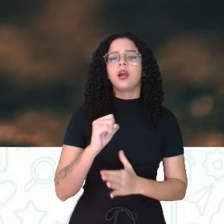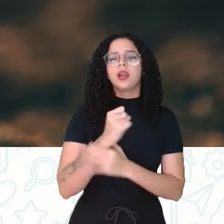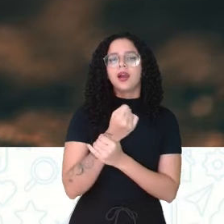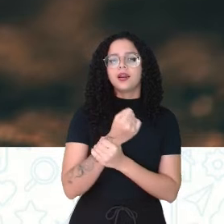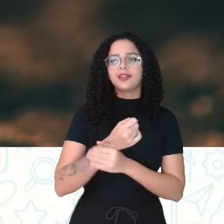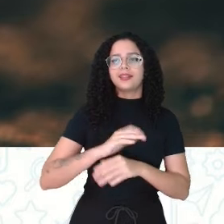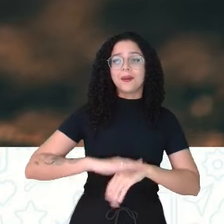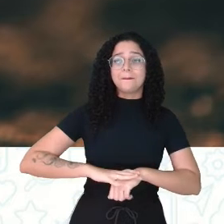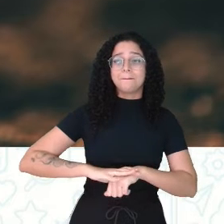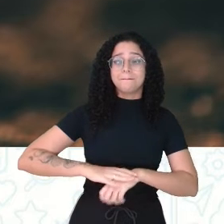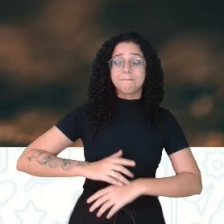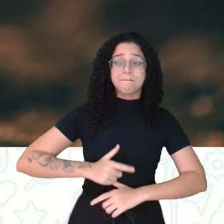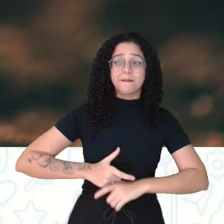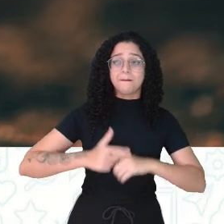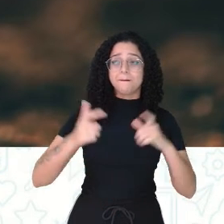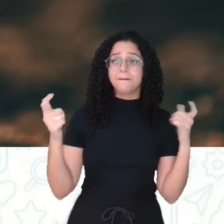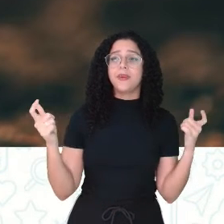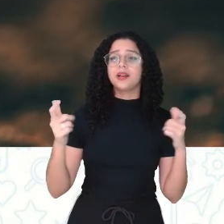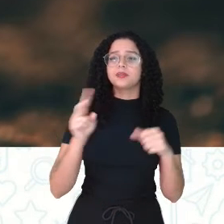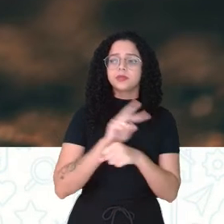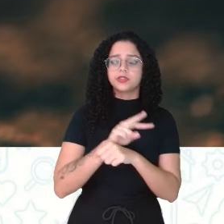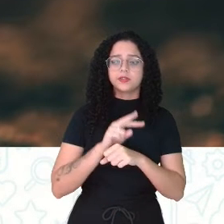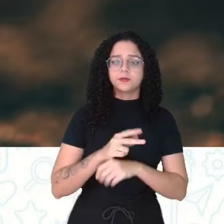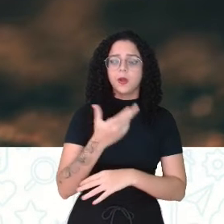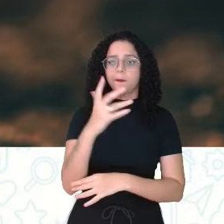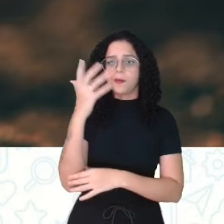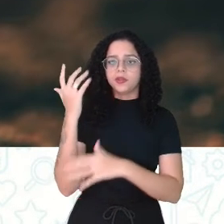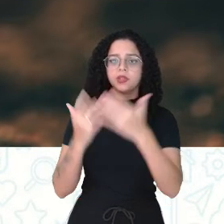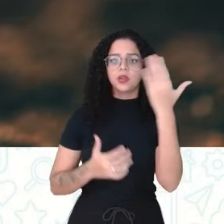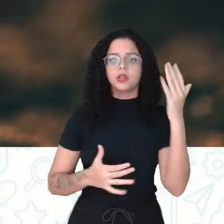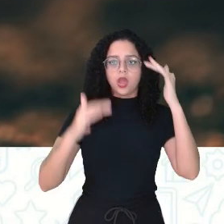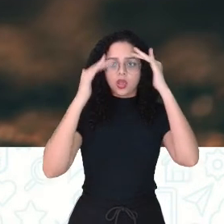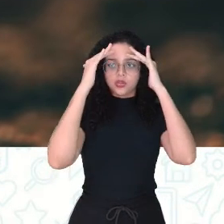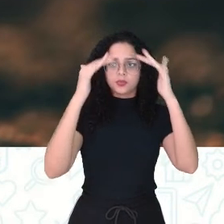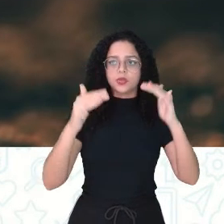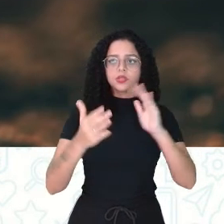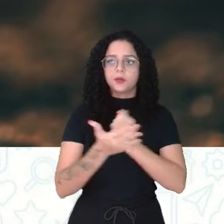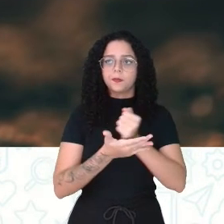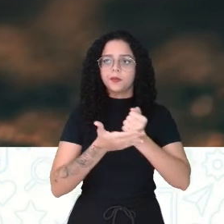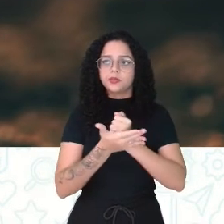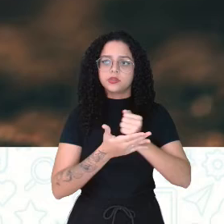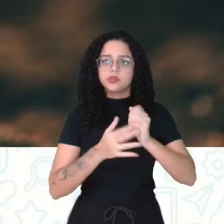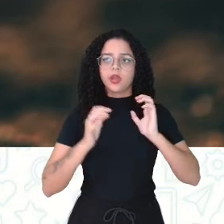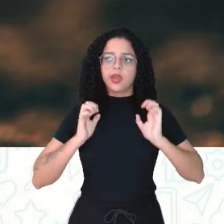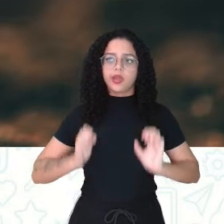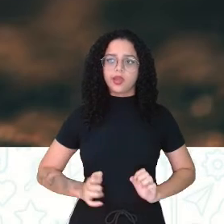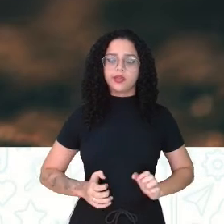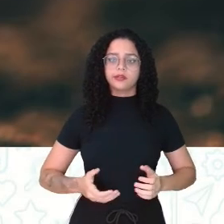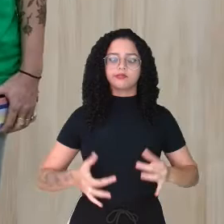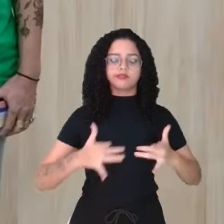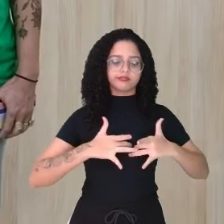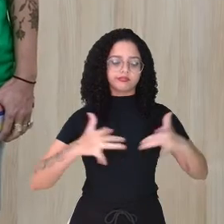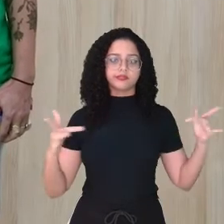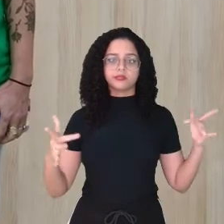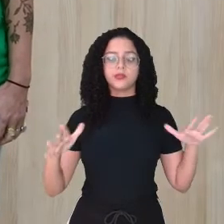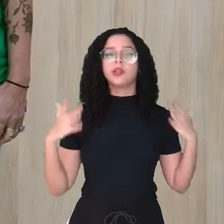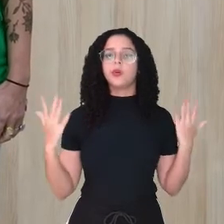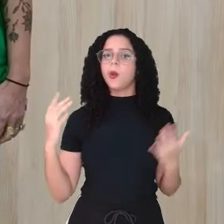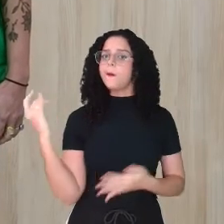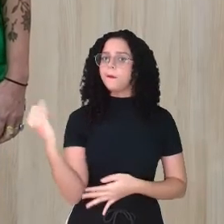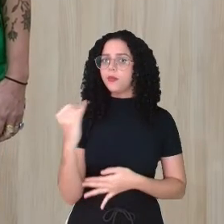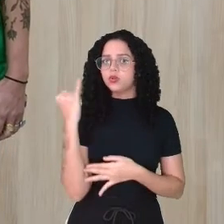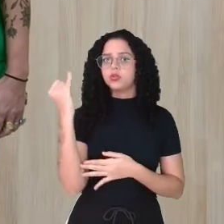preservação ambiental, respeitando princípios éticos de solidariedade. Então, é muito importante a gente